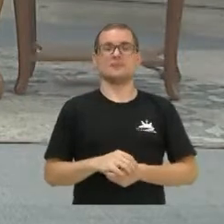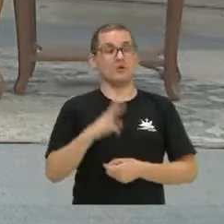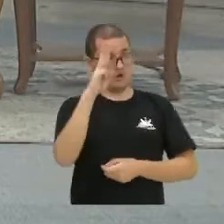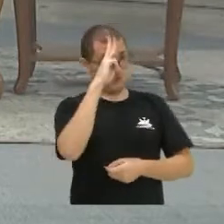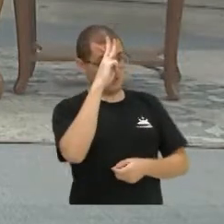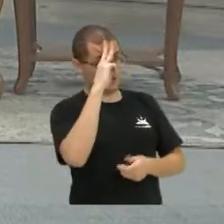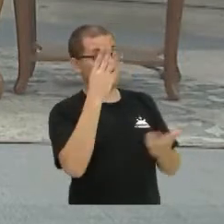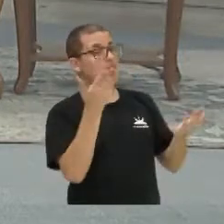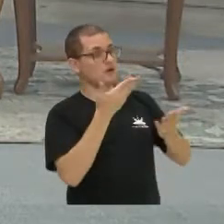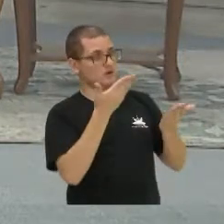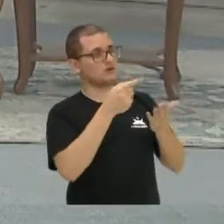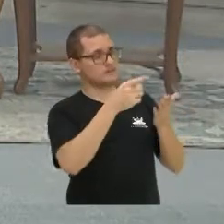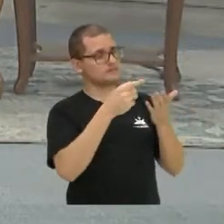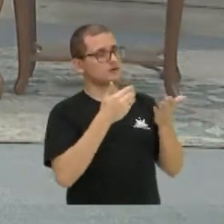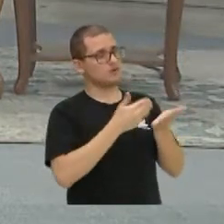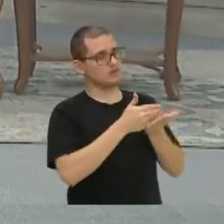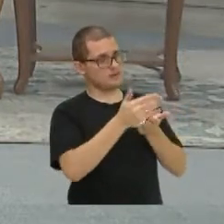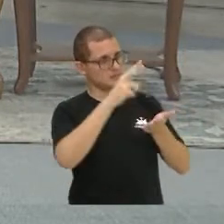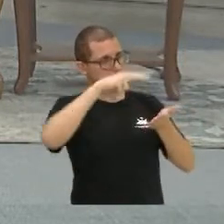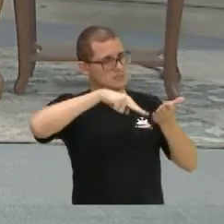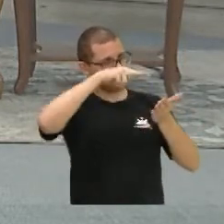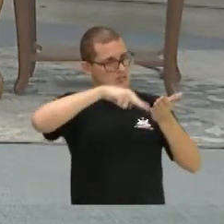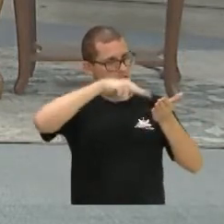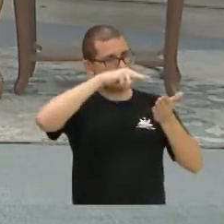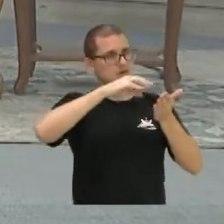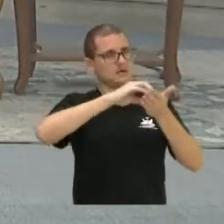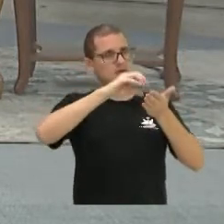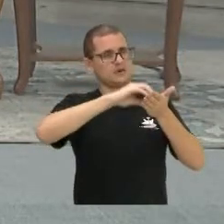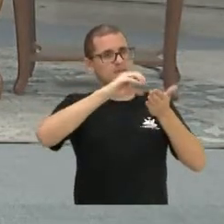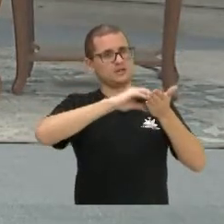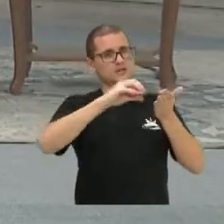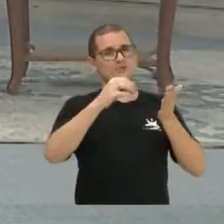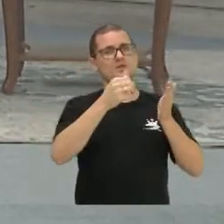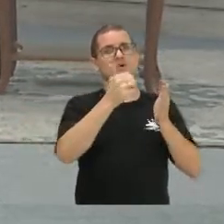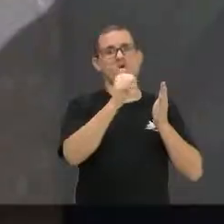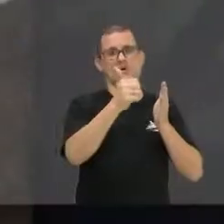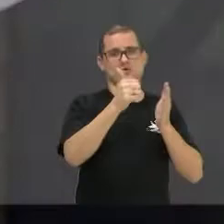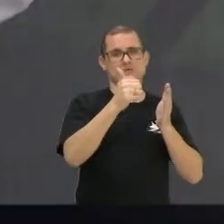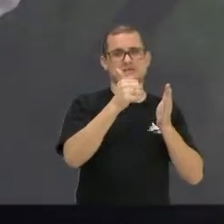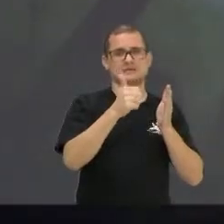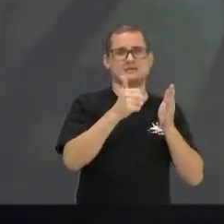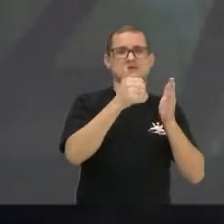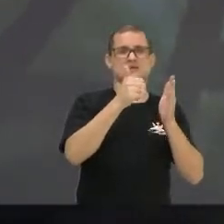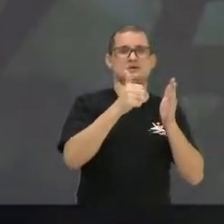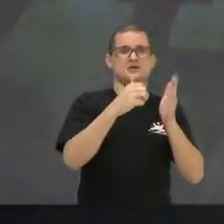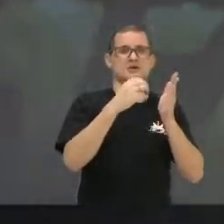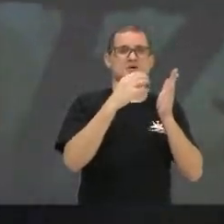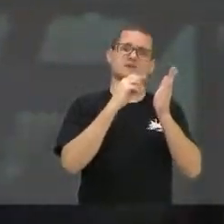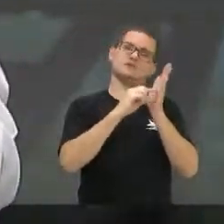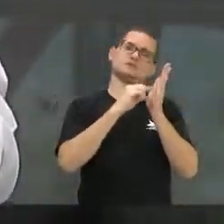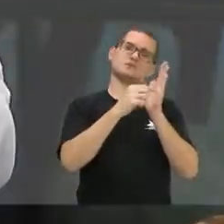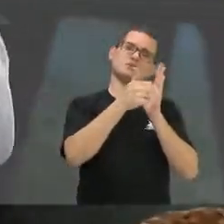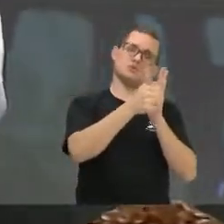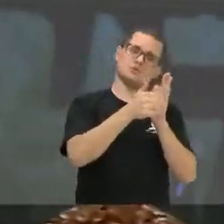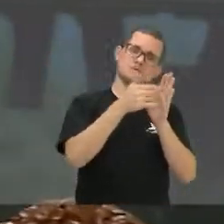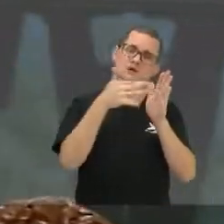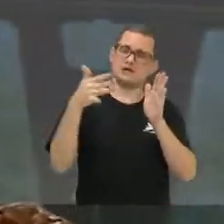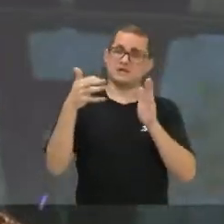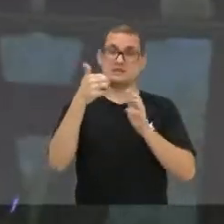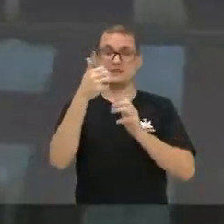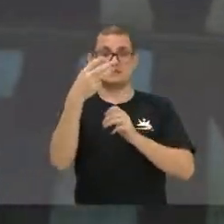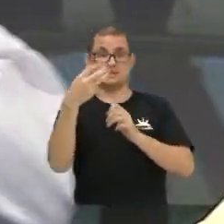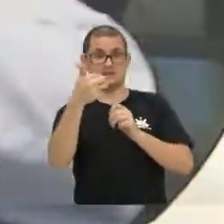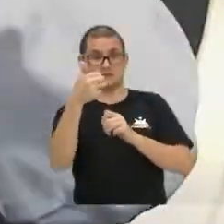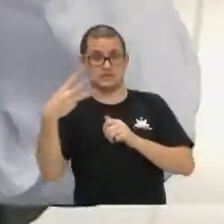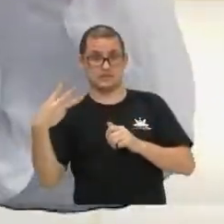queira por favor ponha se a lei 11 11 a 13 você aí na sua casa bíblia olha os